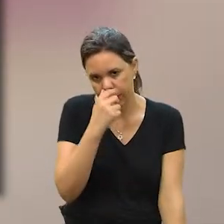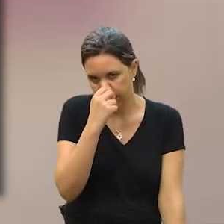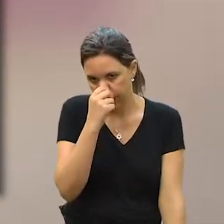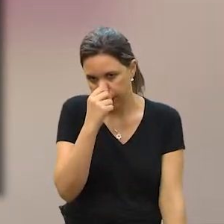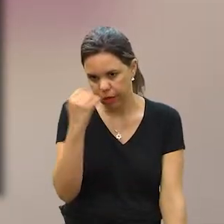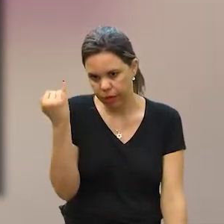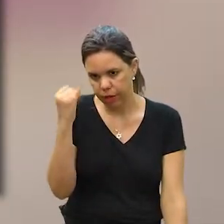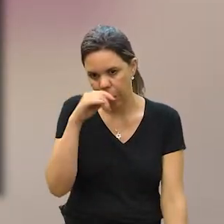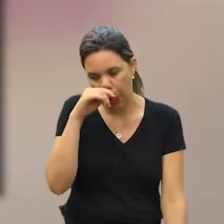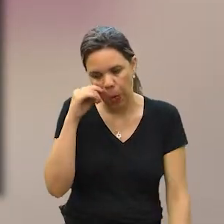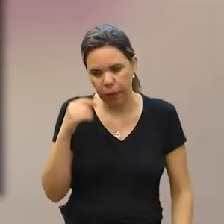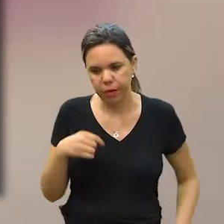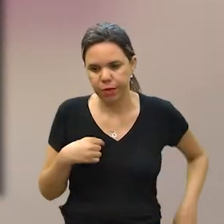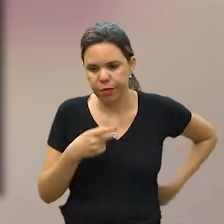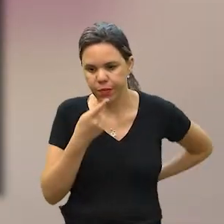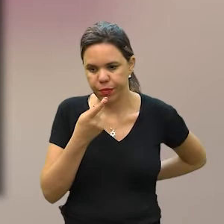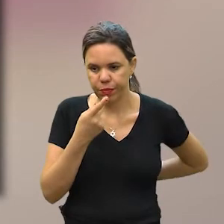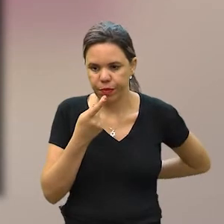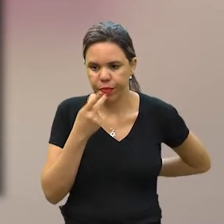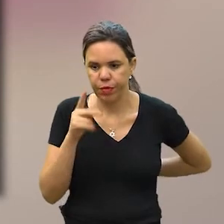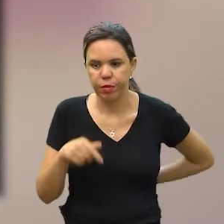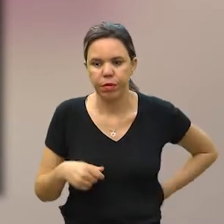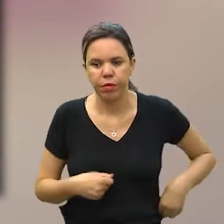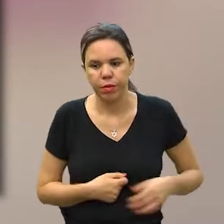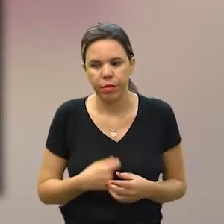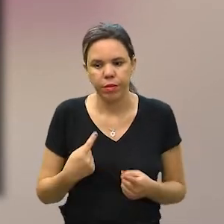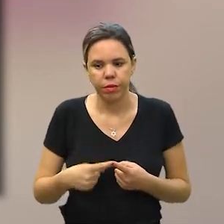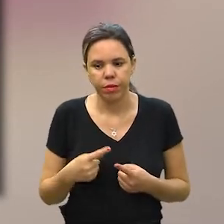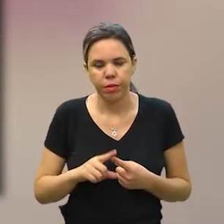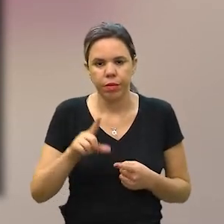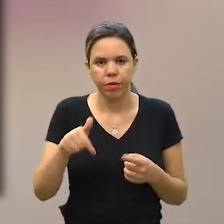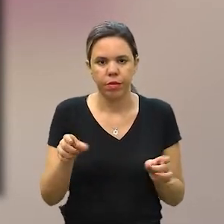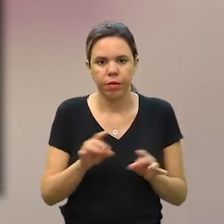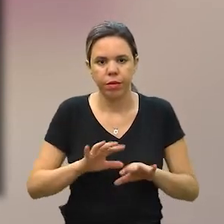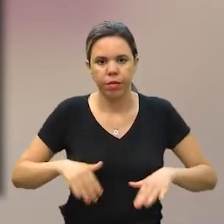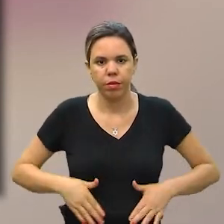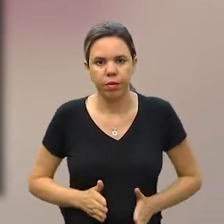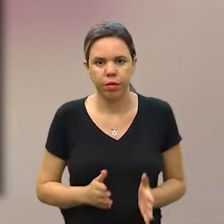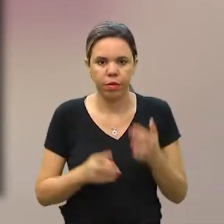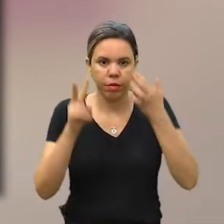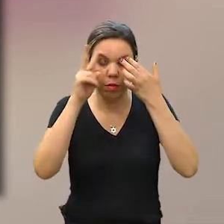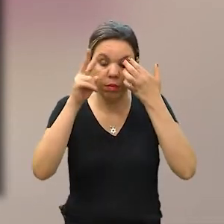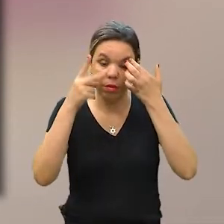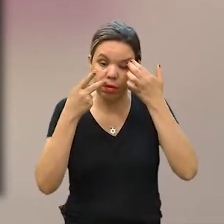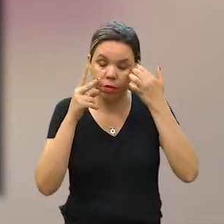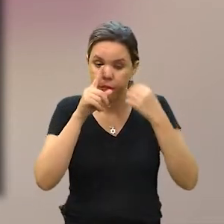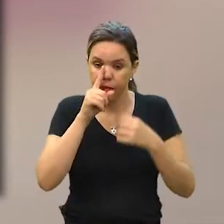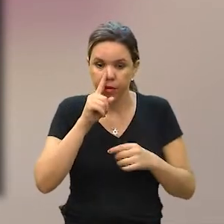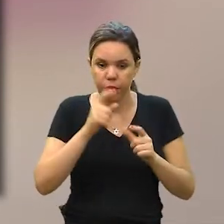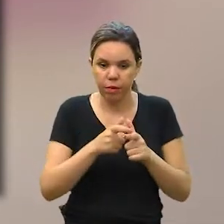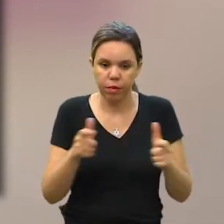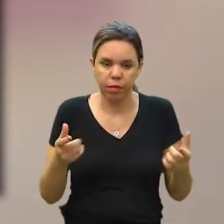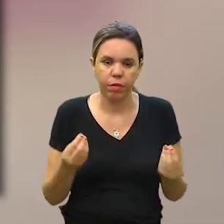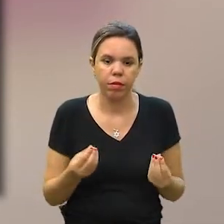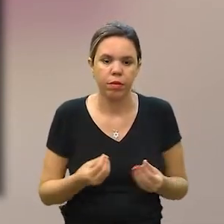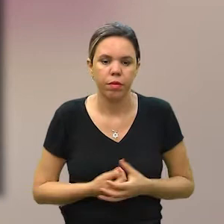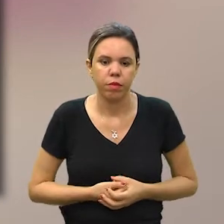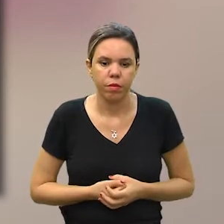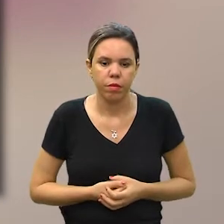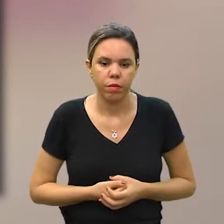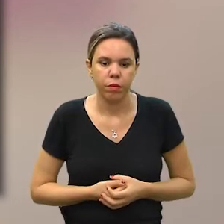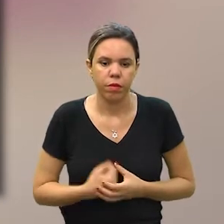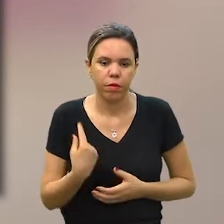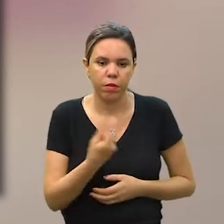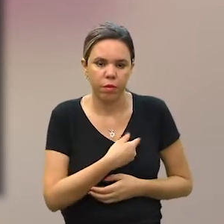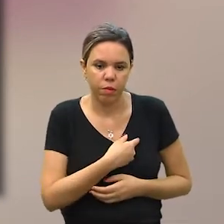e bem importante você ter falado isso, porque é depois do parto, lembra que a gente falou que o risco aumenta bastante?